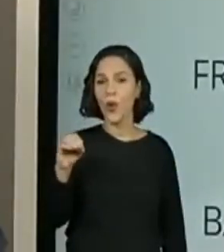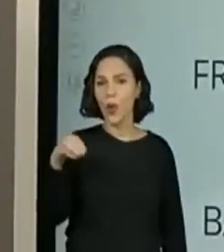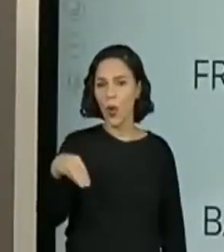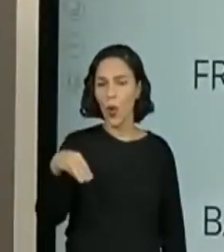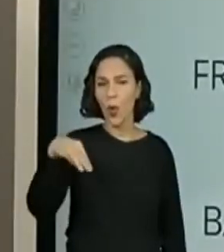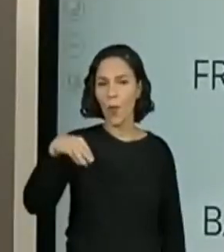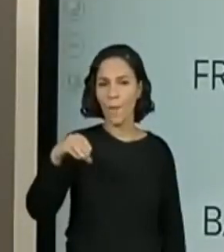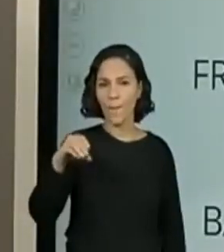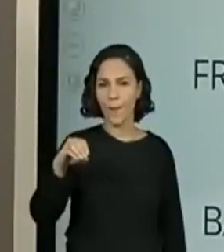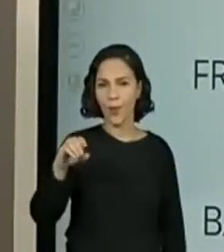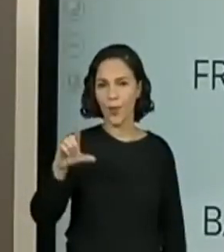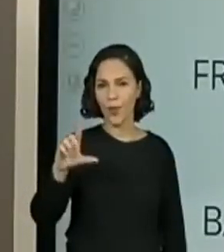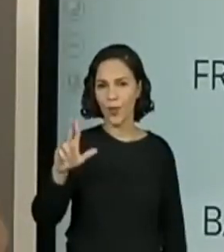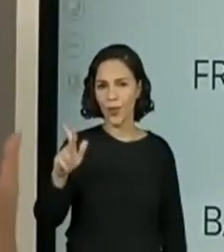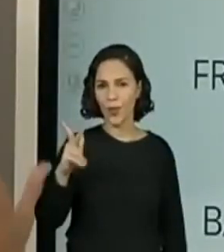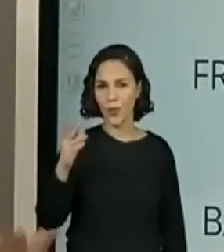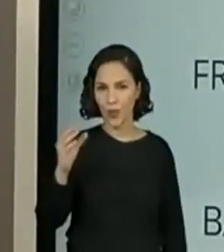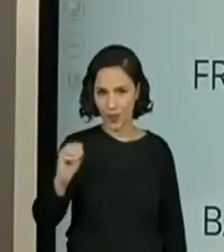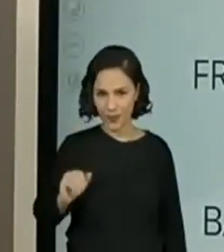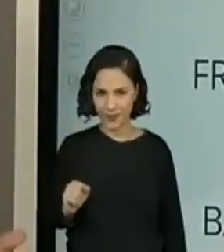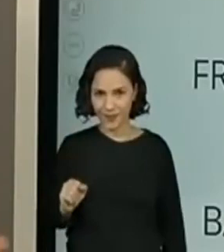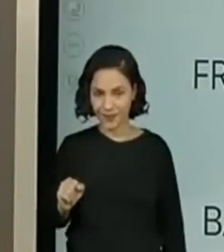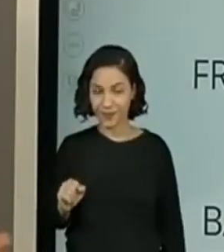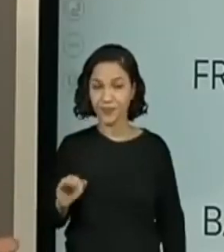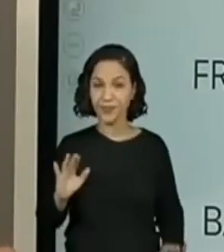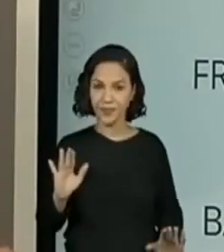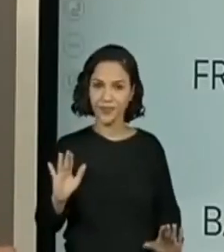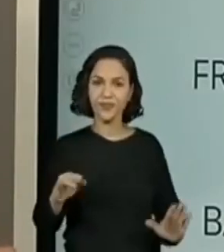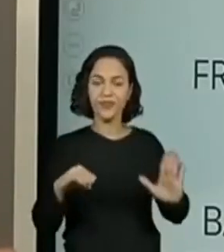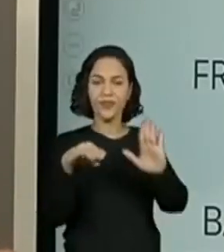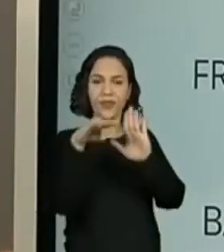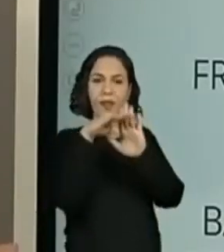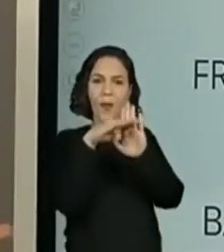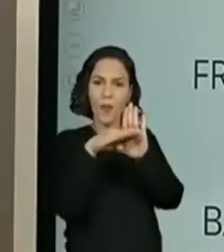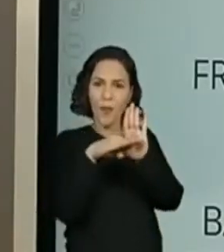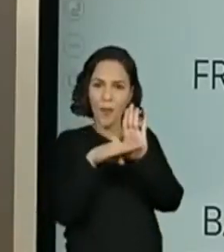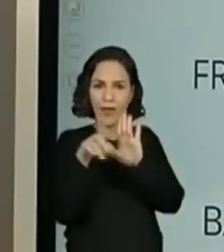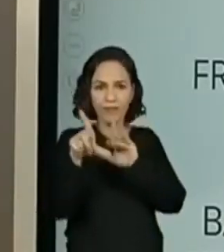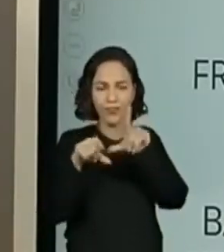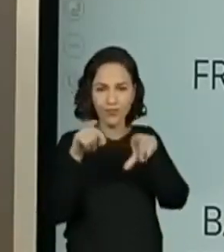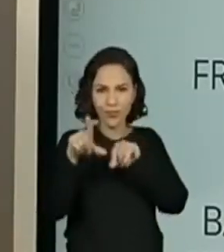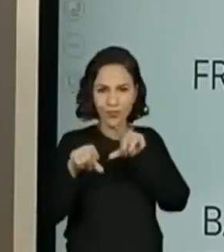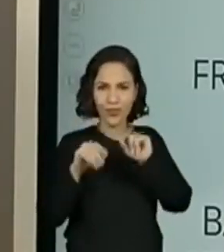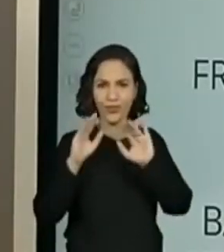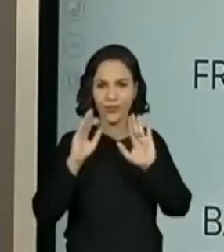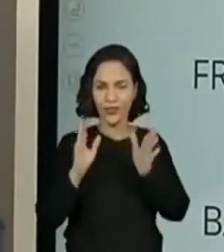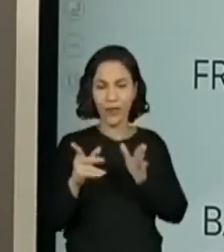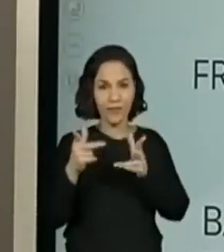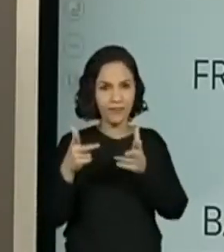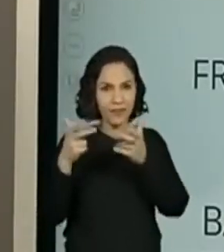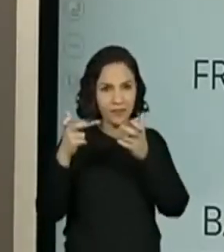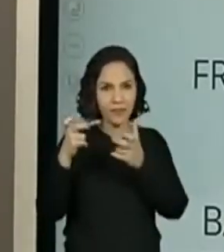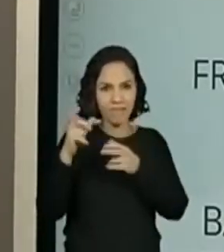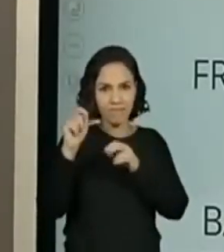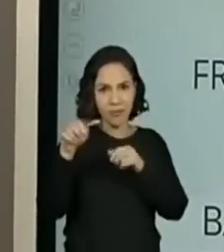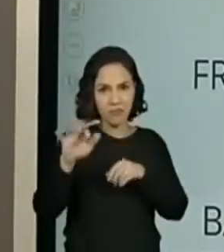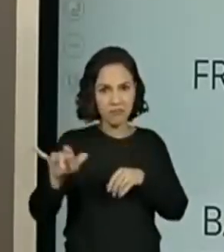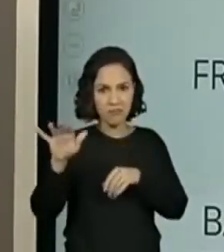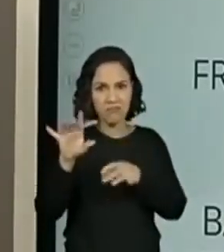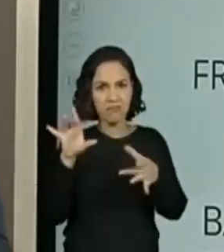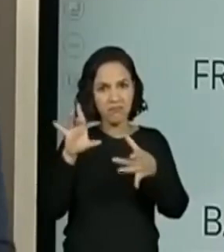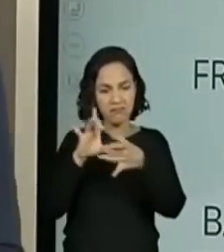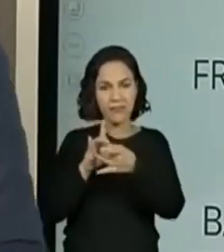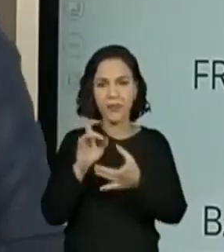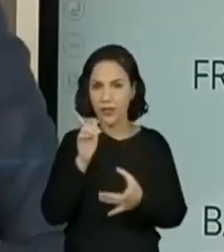comidas que são servidas lá para a gente descobrir qual é a nossa preferência? Muito bem. Agora a professora Kelly